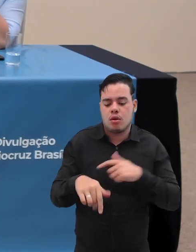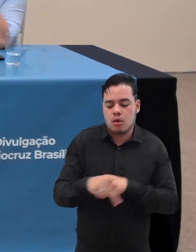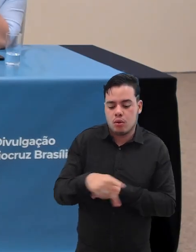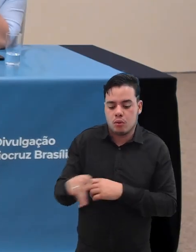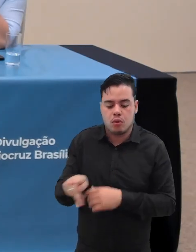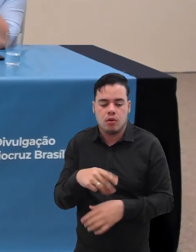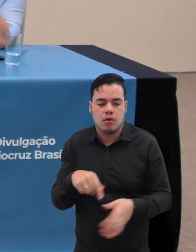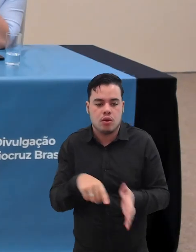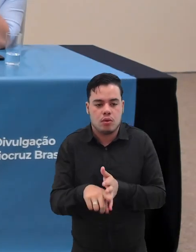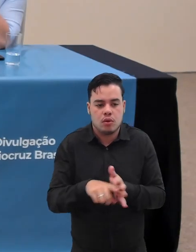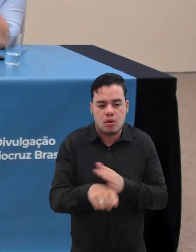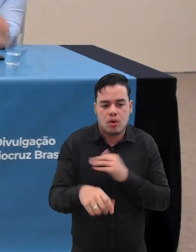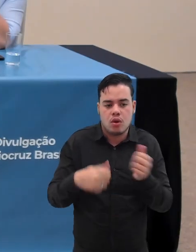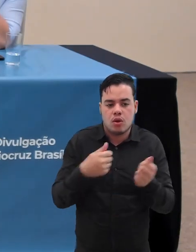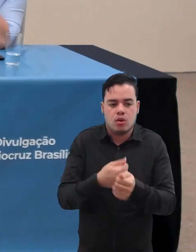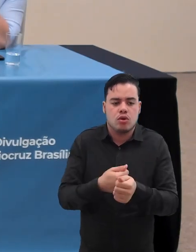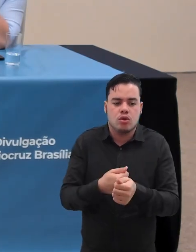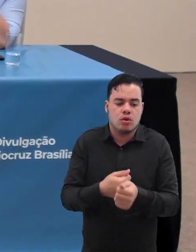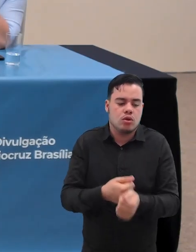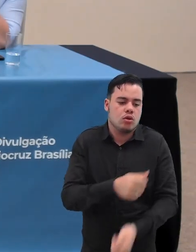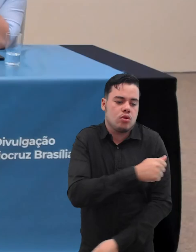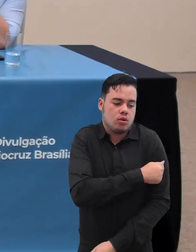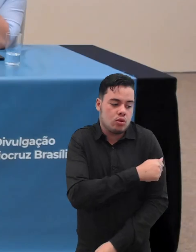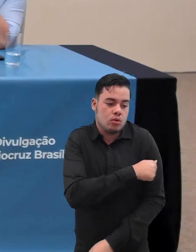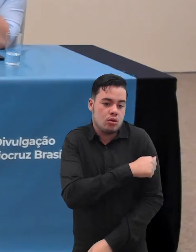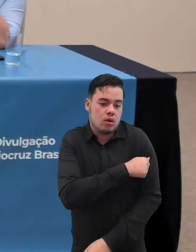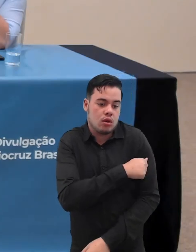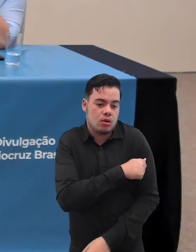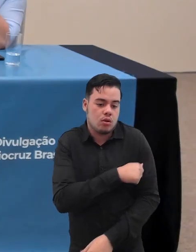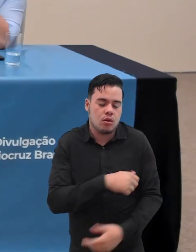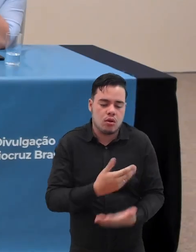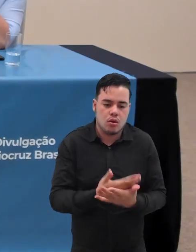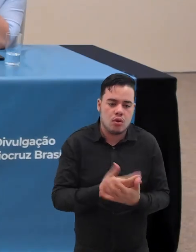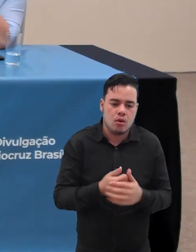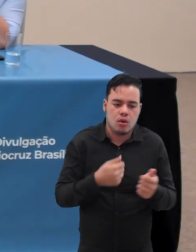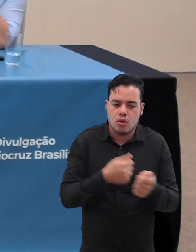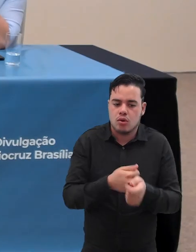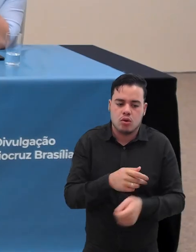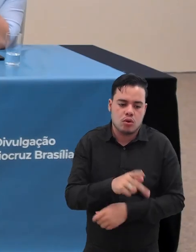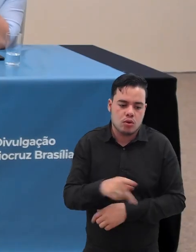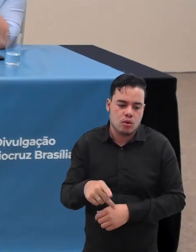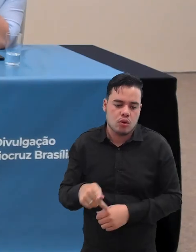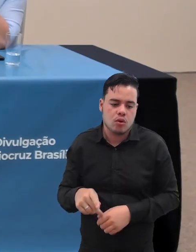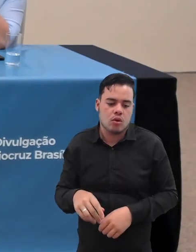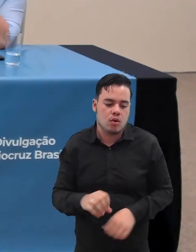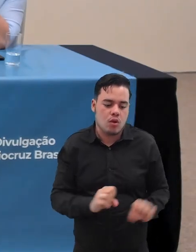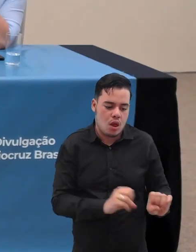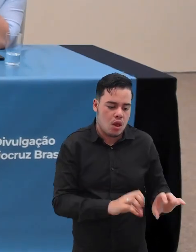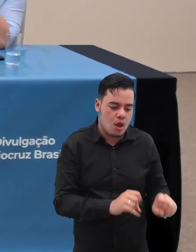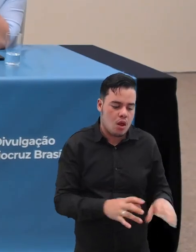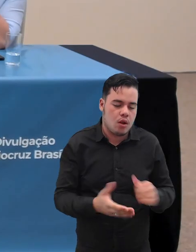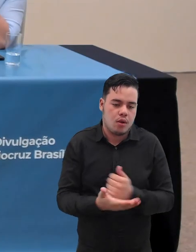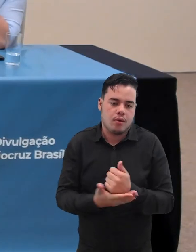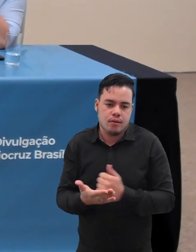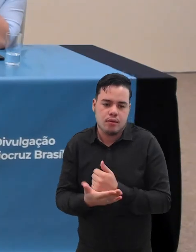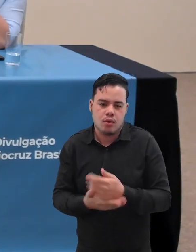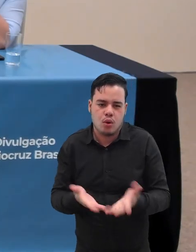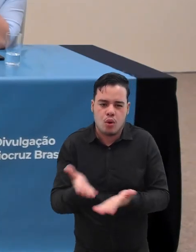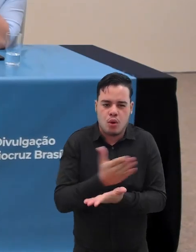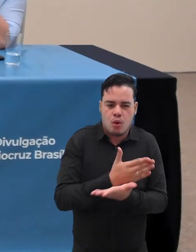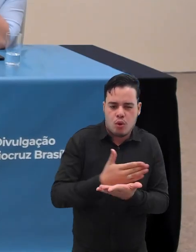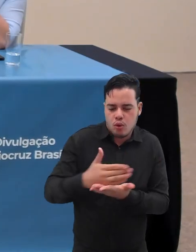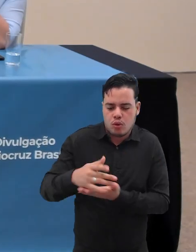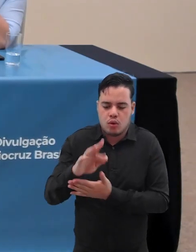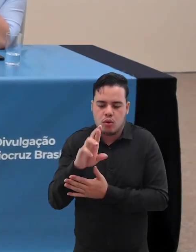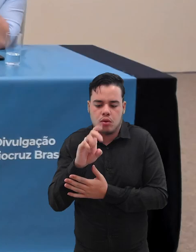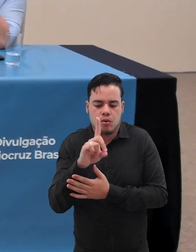pesquisador com o estudante de graduação que faz a extensão, junto com o professor da educação básica, né, a partir de uma